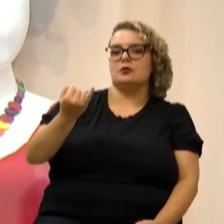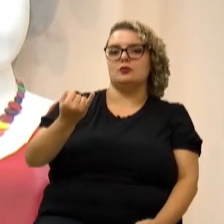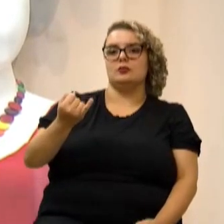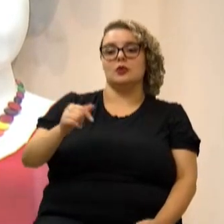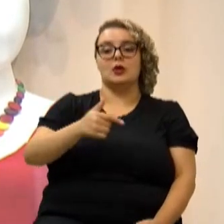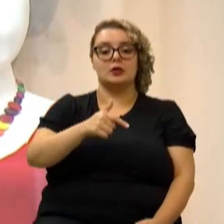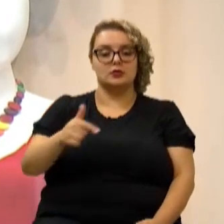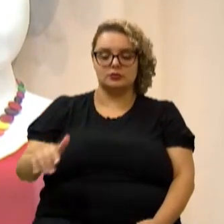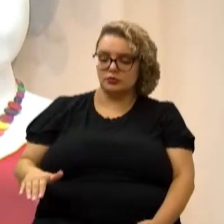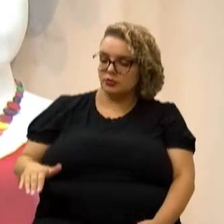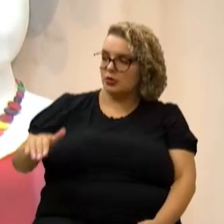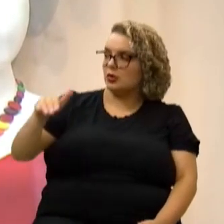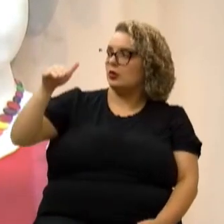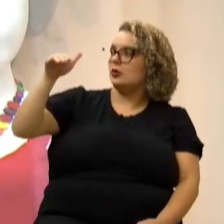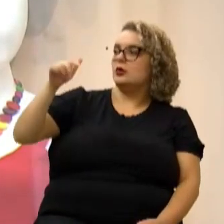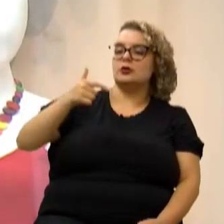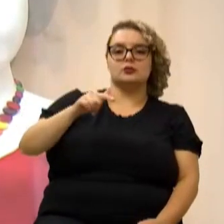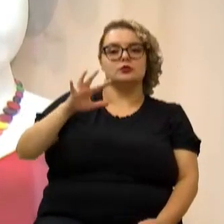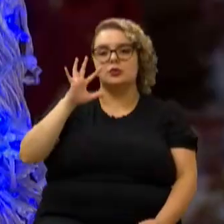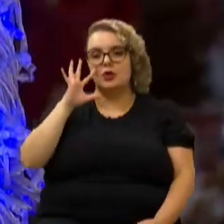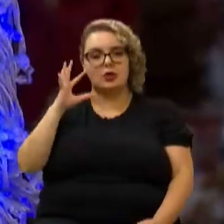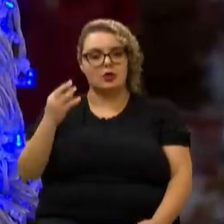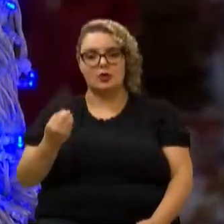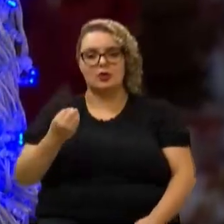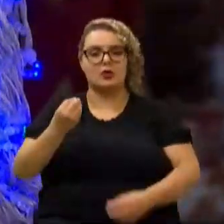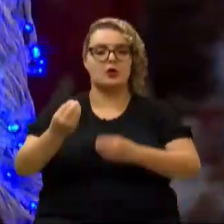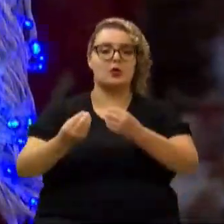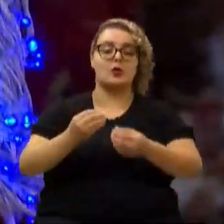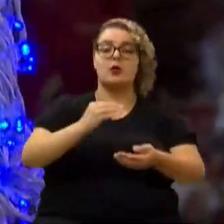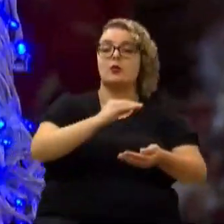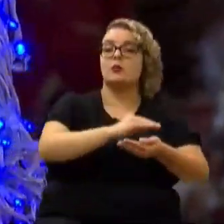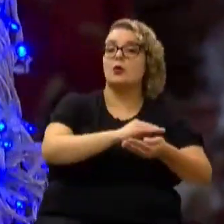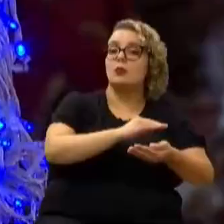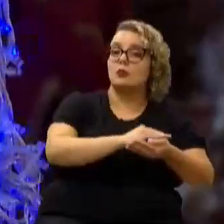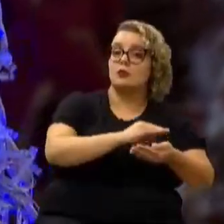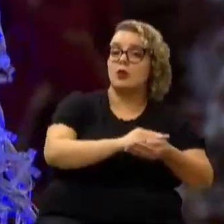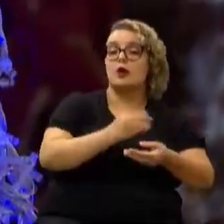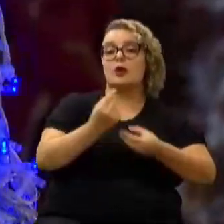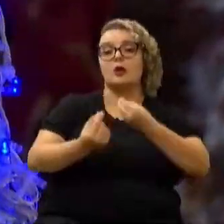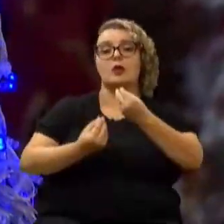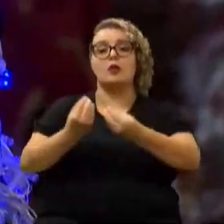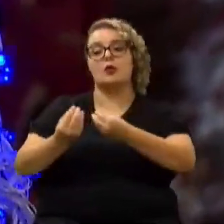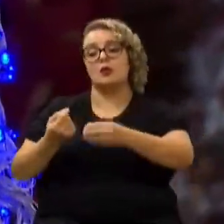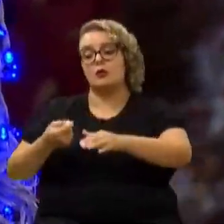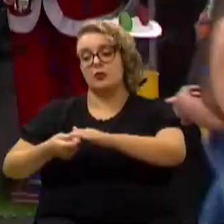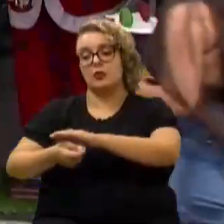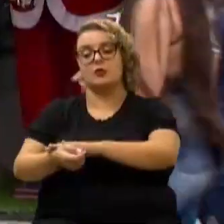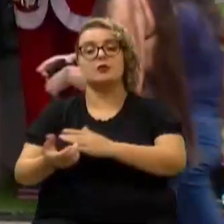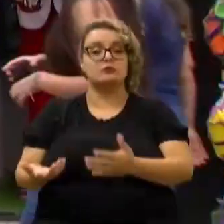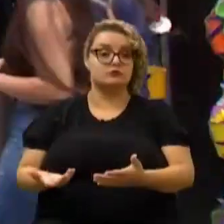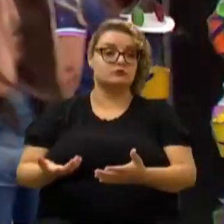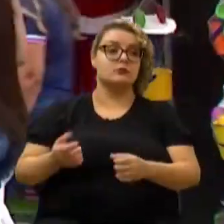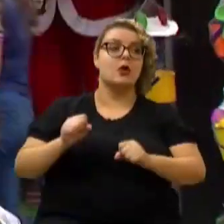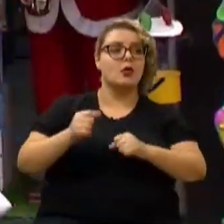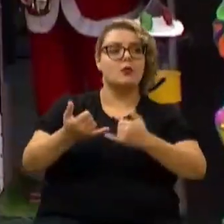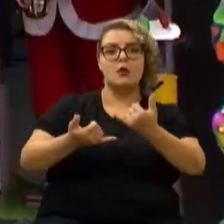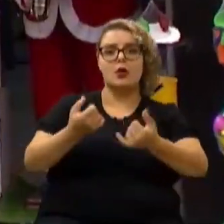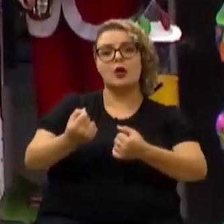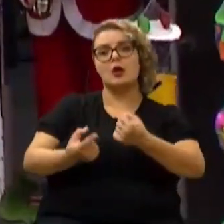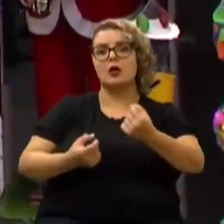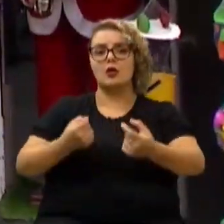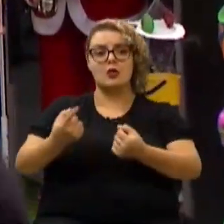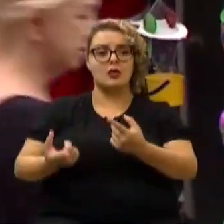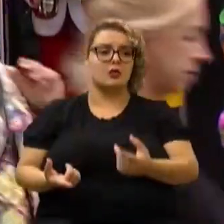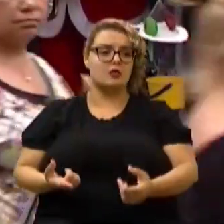importante. Para que não cresçam sendo pessoas que não têm um conhecimento de como poupar, de como investir. E aí você pode fazer até